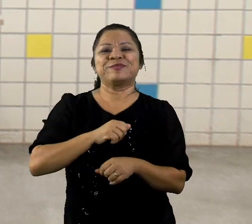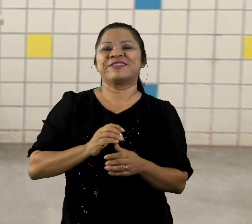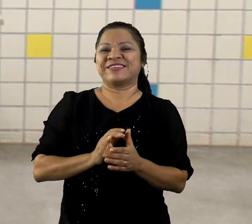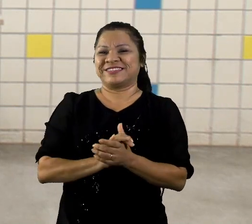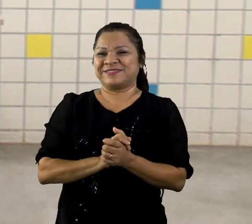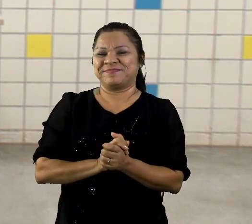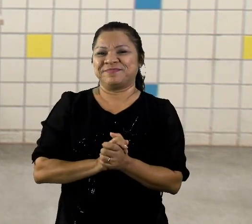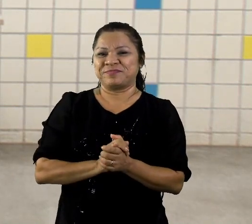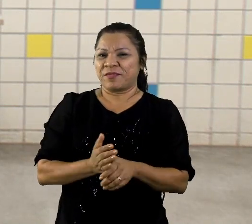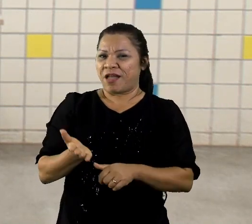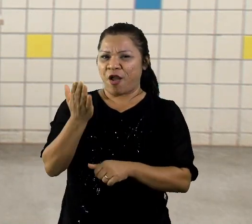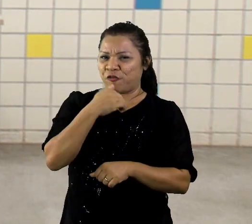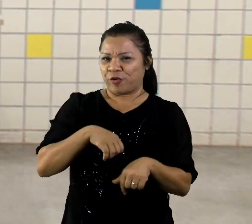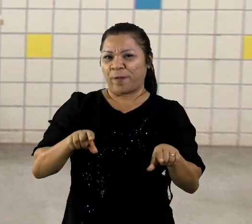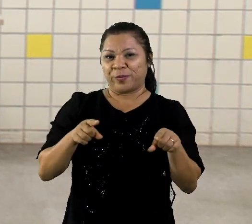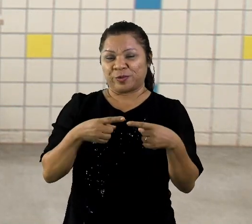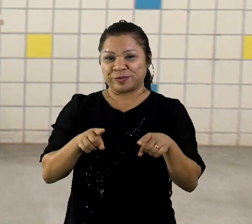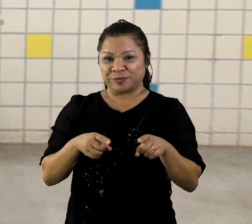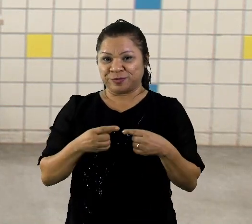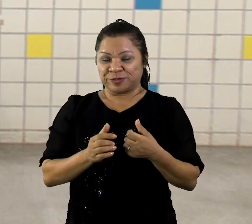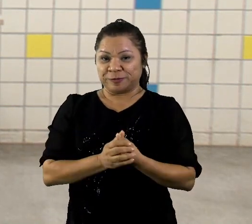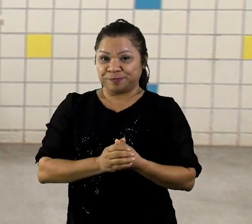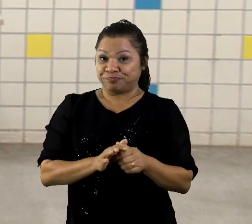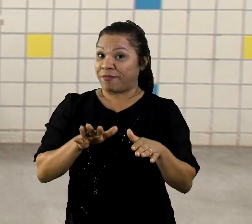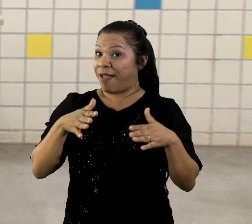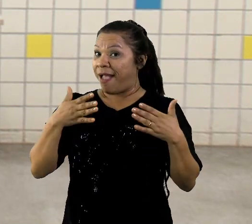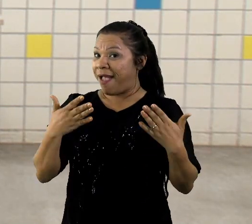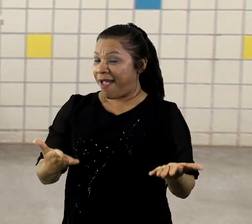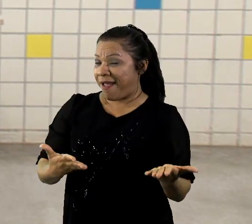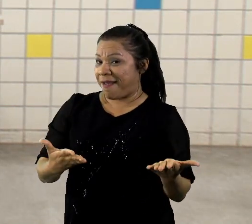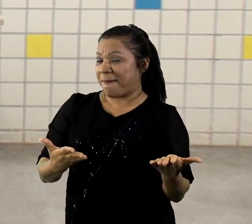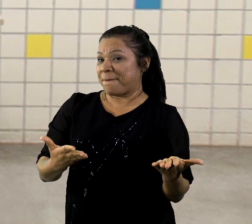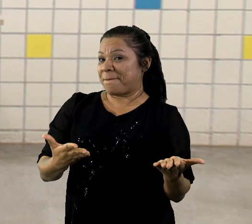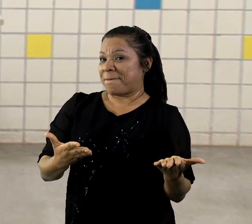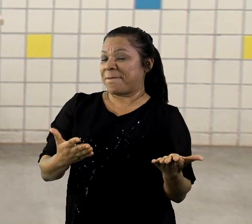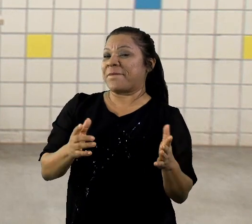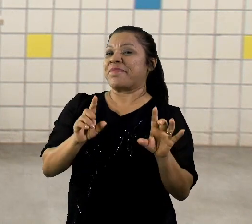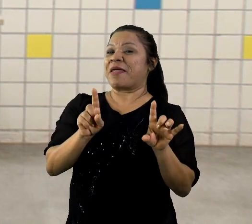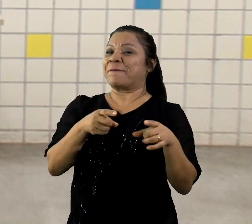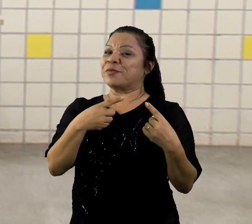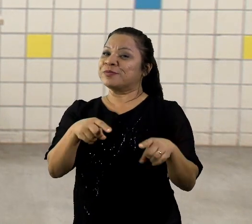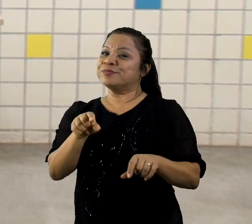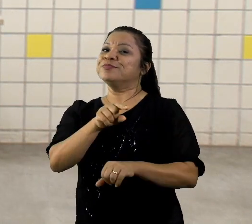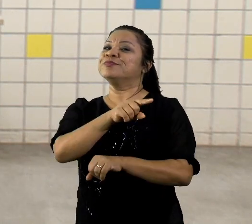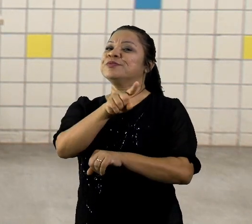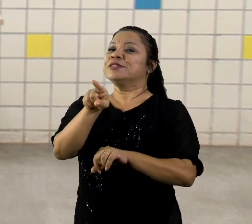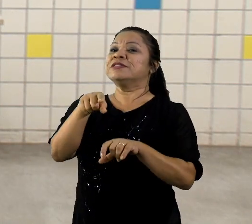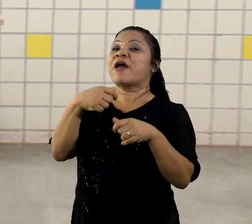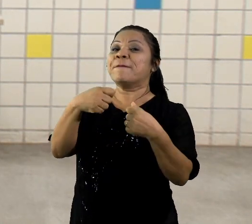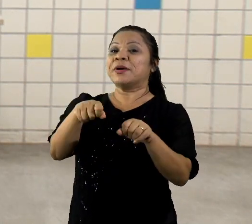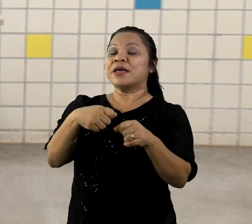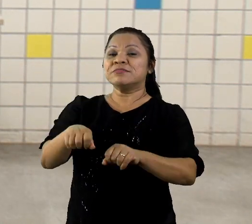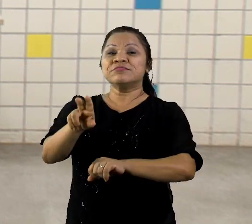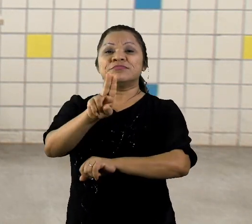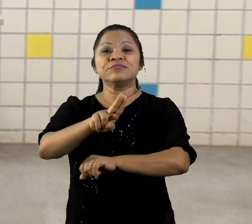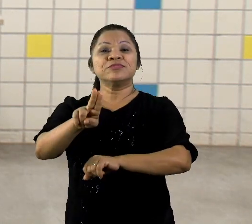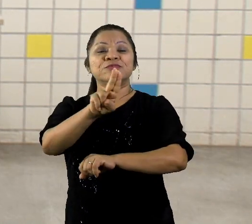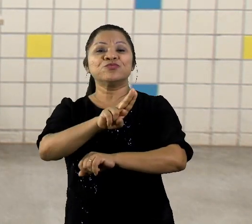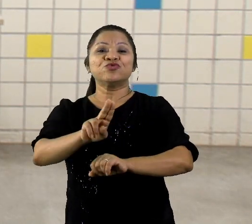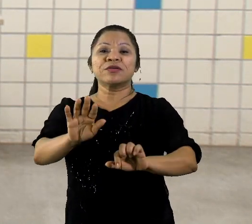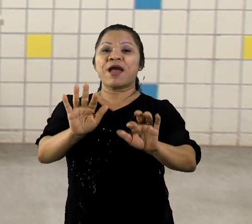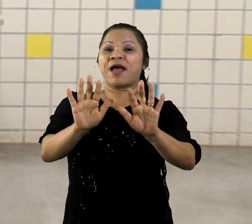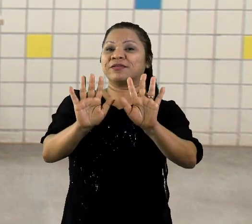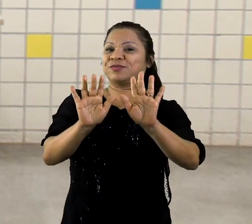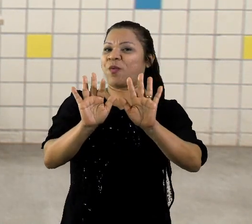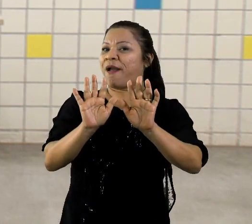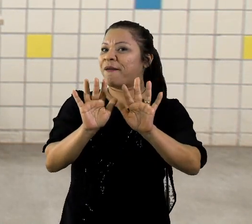nossa musiquinha? Ah, para essa musiquinha, sabe que você vai precisar utilizar as suas mãos. Mostra para mim as suas mãos, assim,